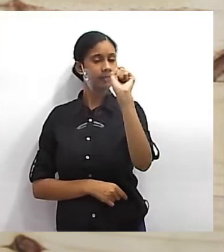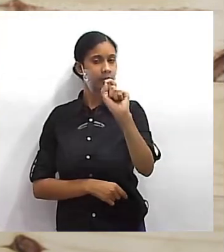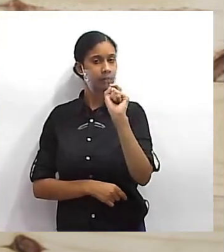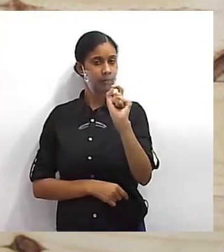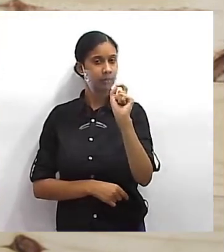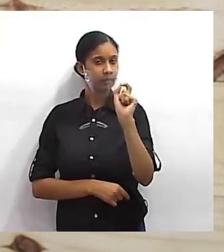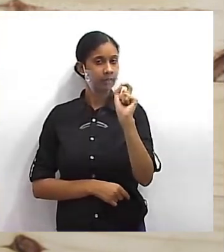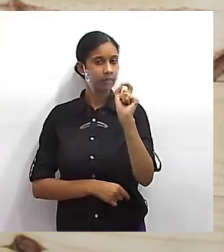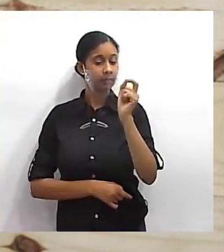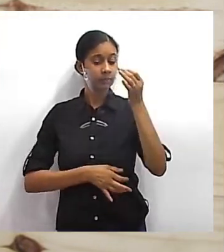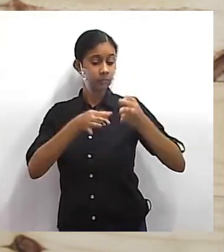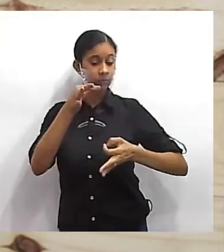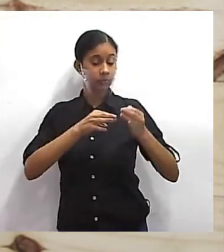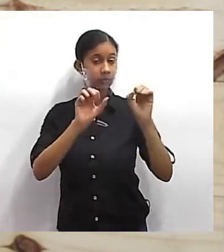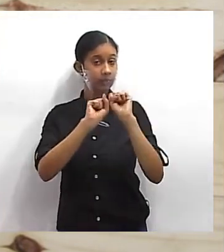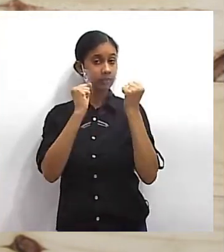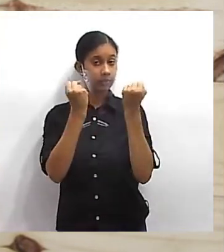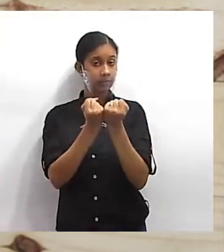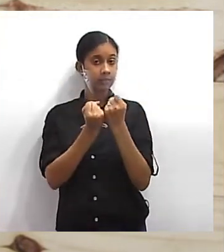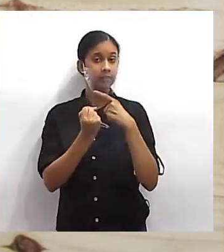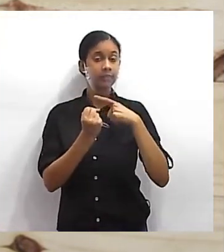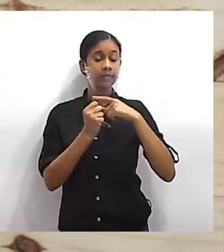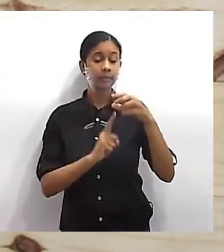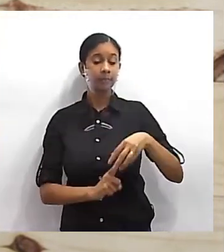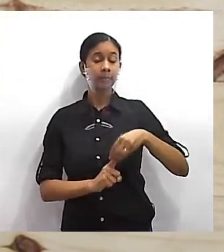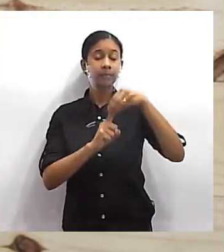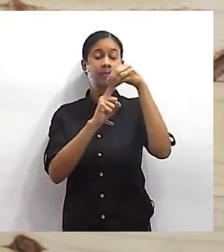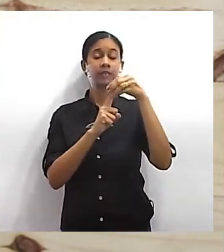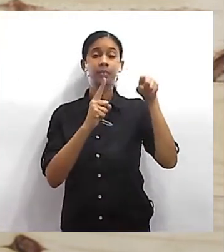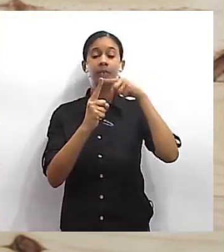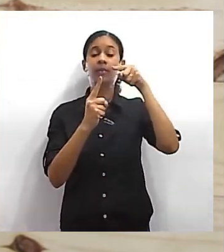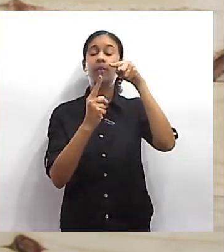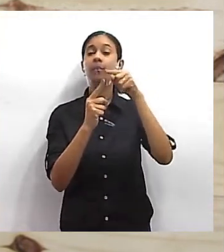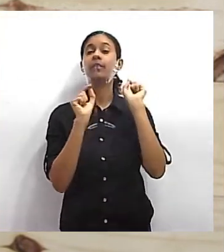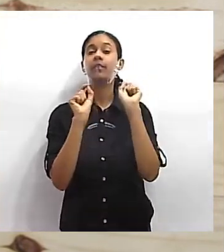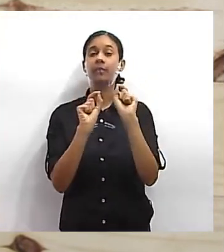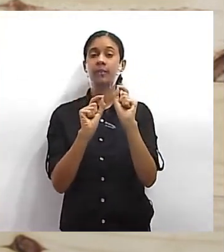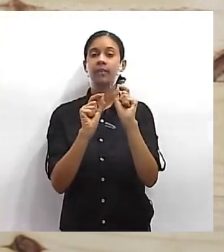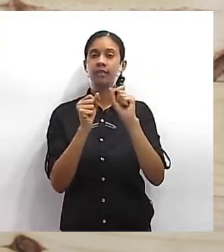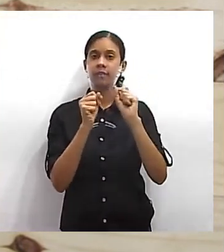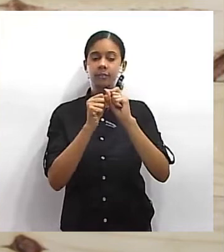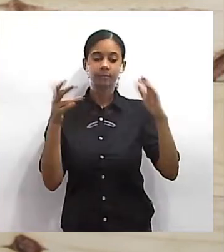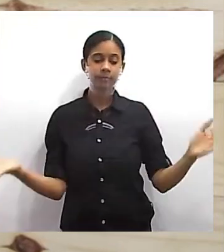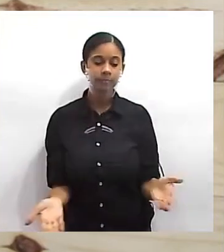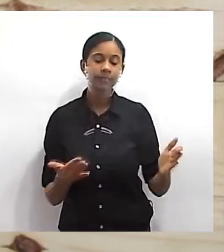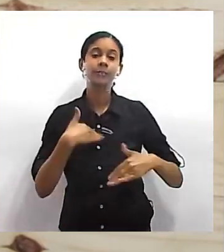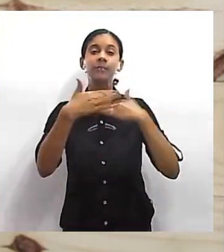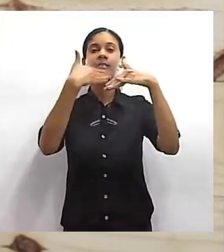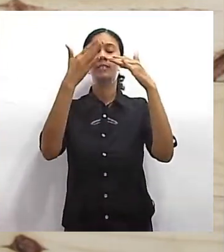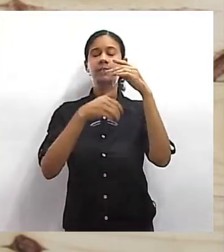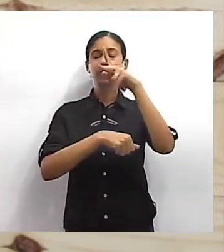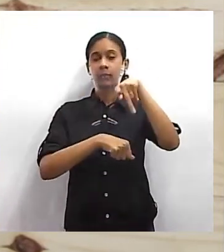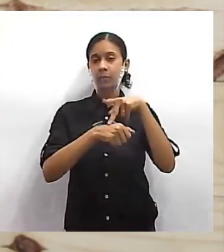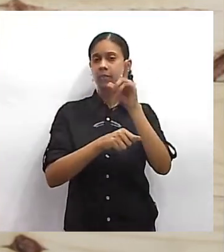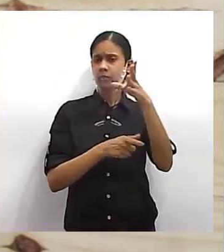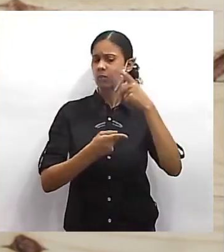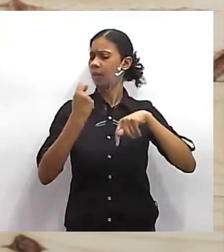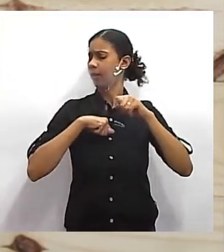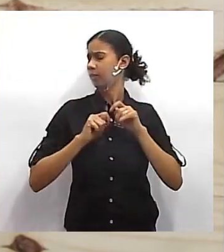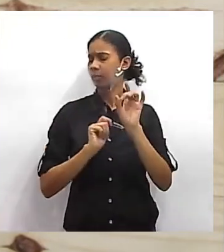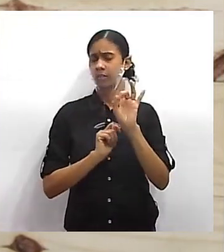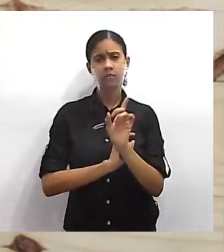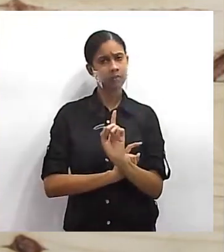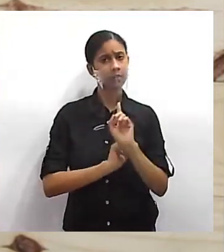ideia de justiça social tem como um dos seus principais objetivos promover o crescimento de um país, para além das questões econômicas. Por